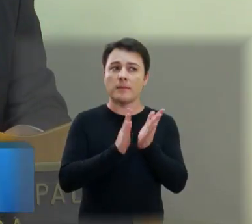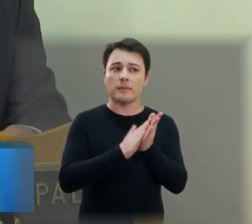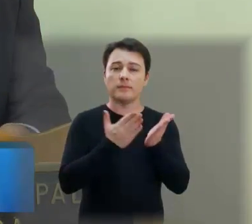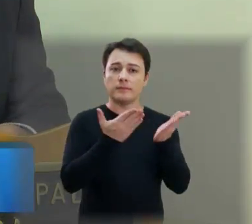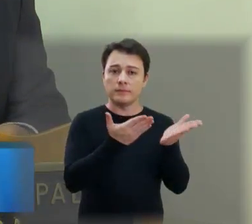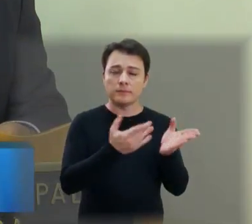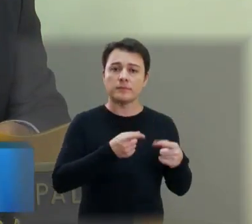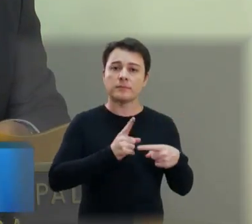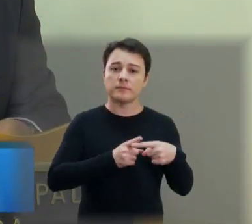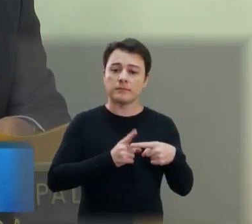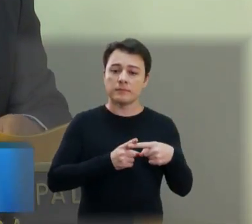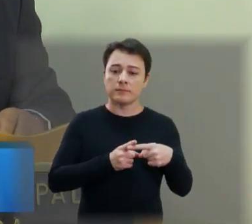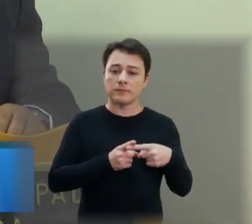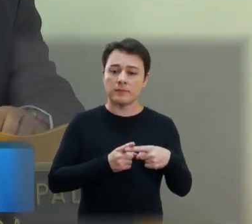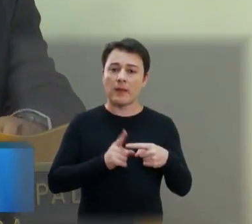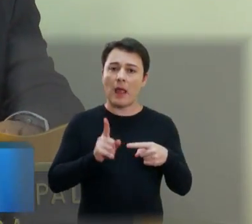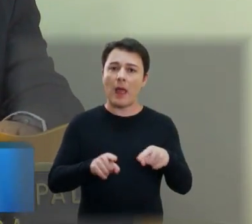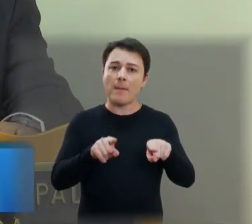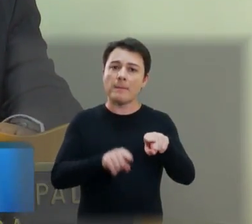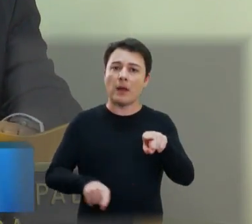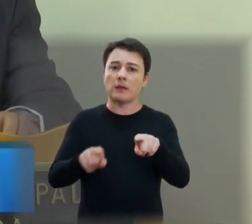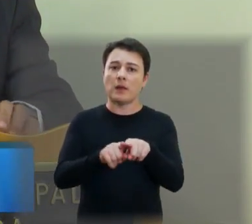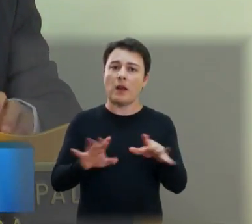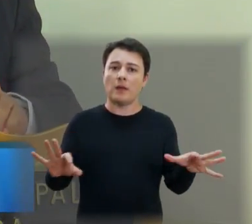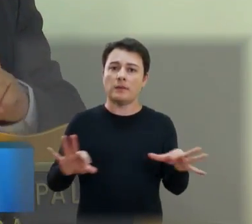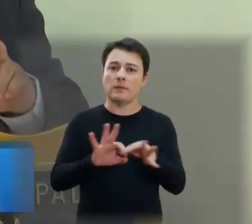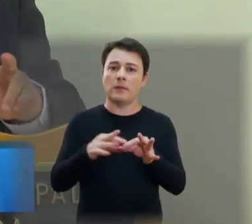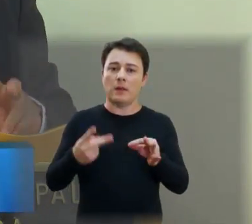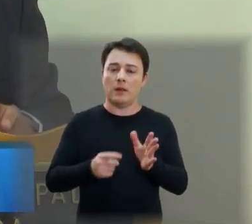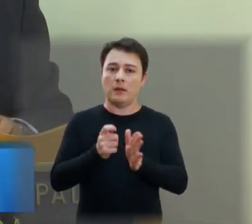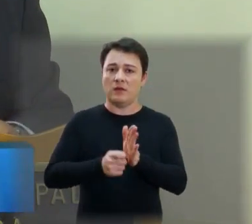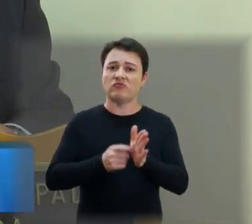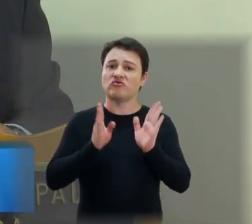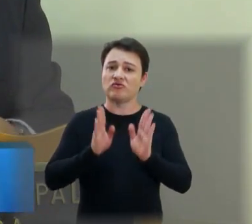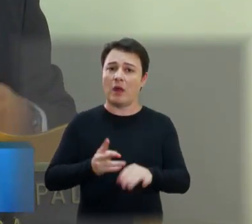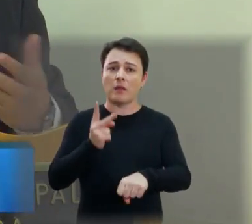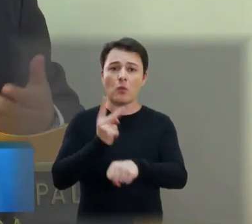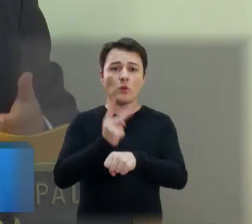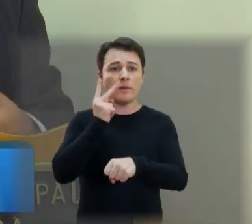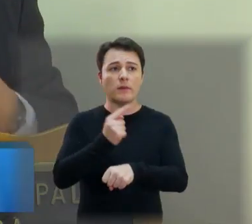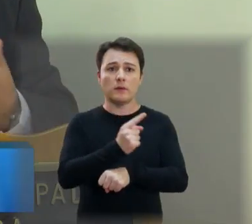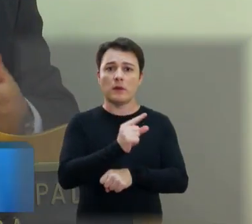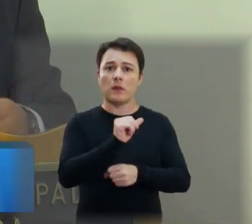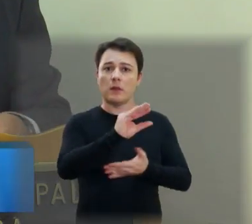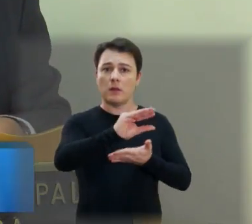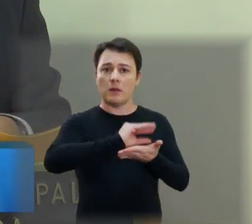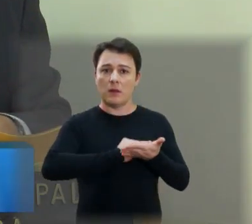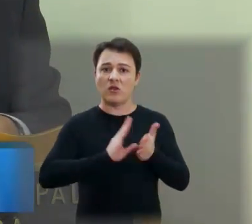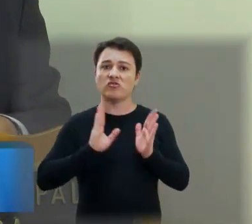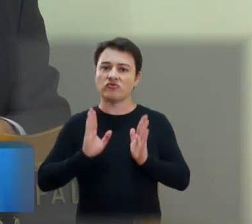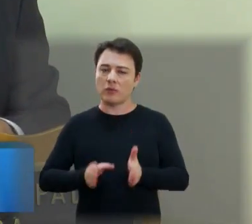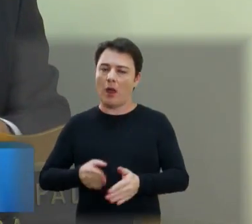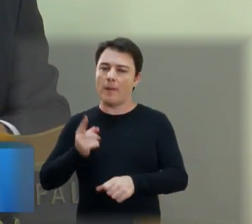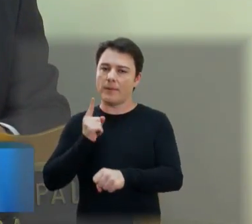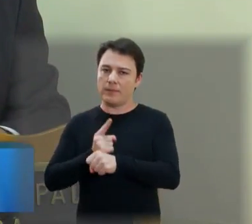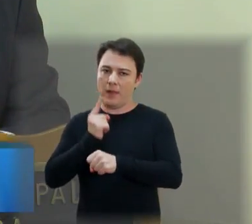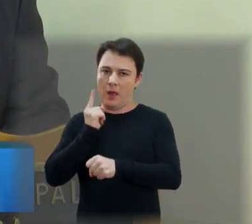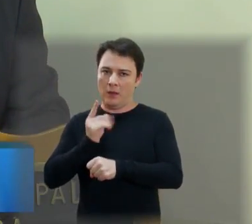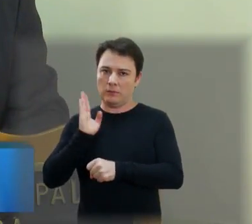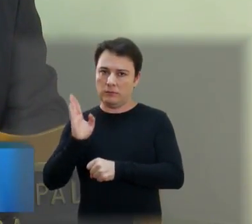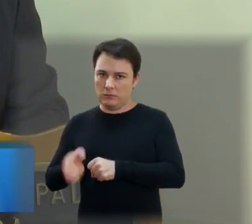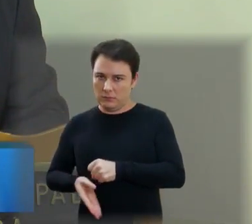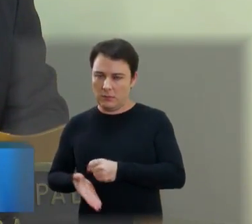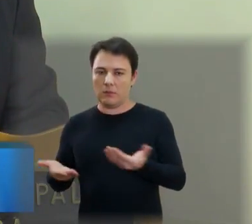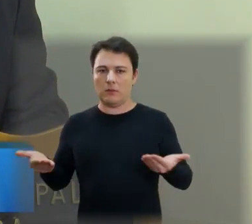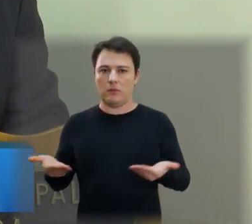sido um parceiro aí do município, é a segunda, essa a primeira apresentada aqui, né?